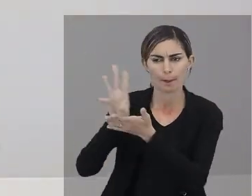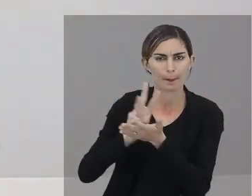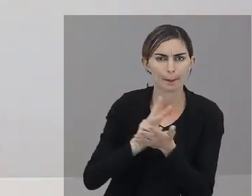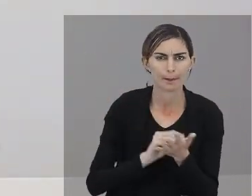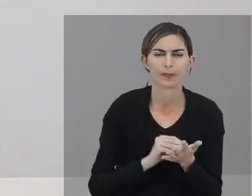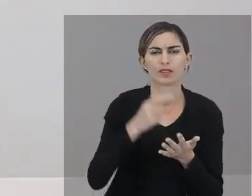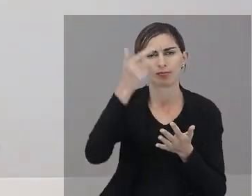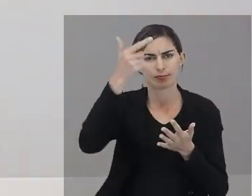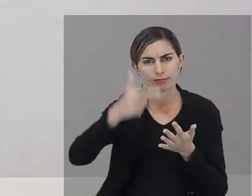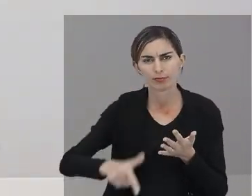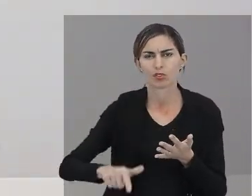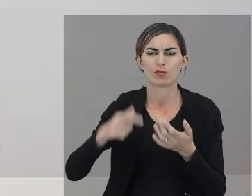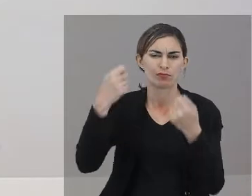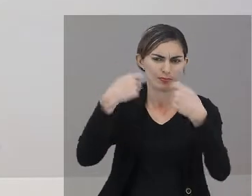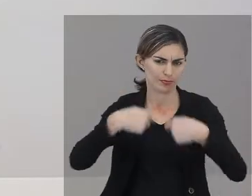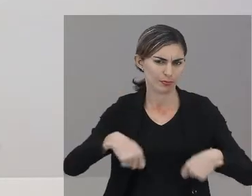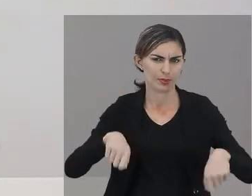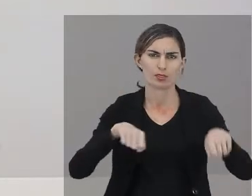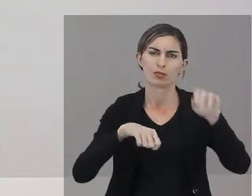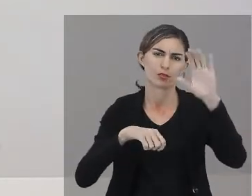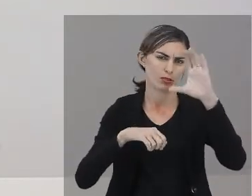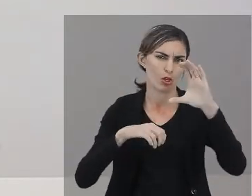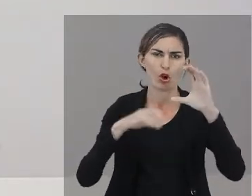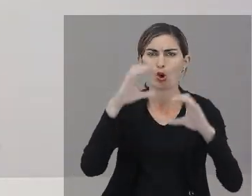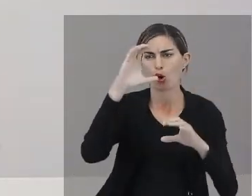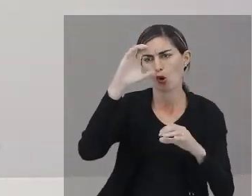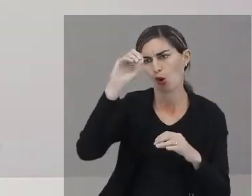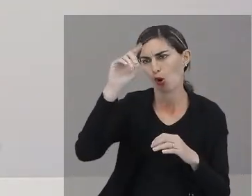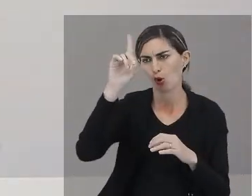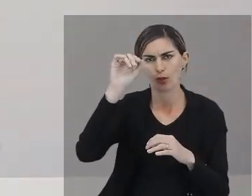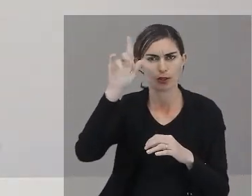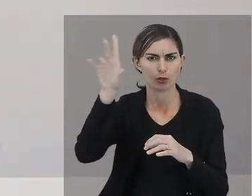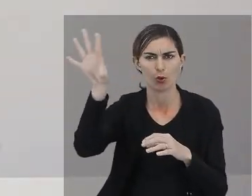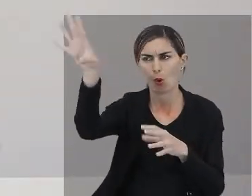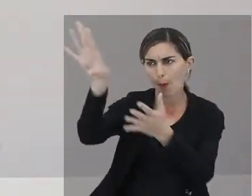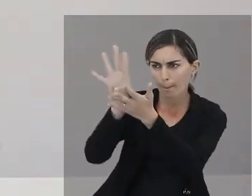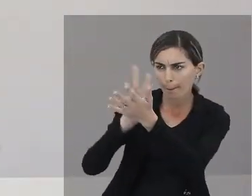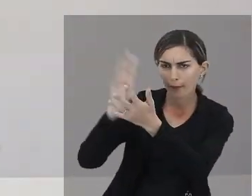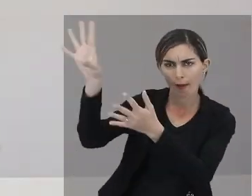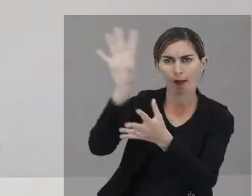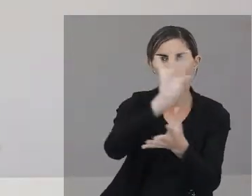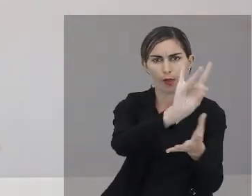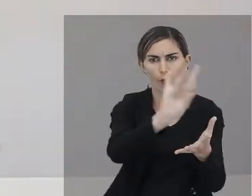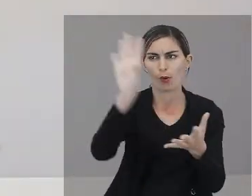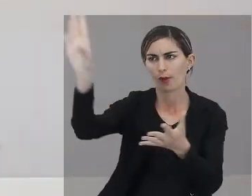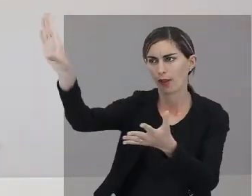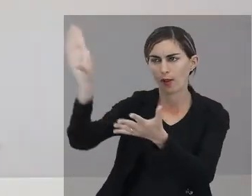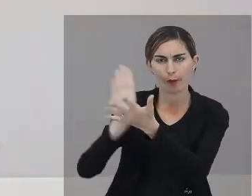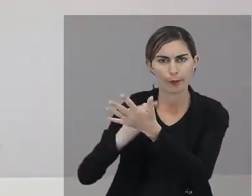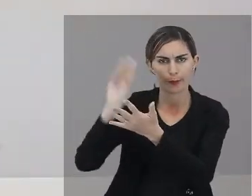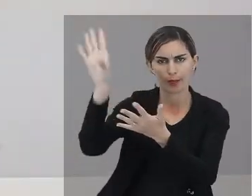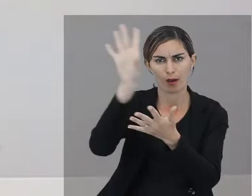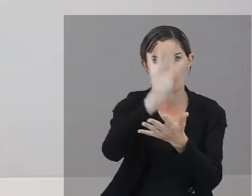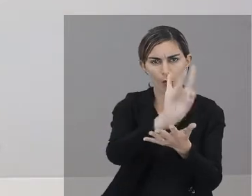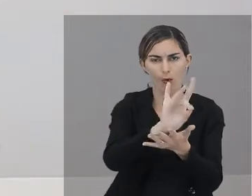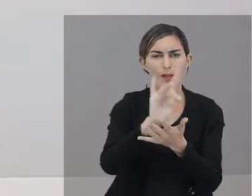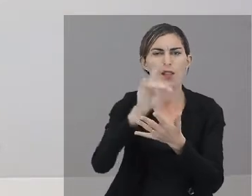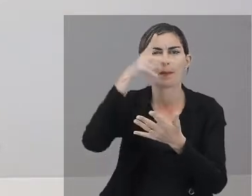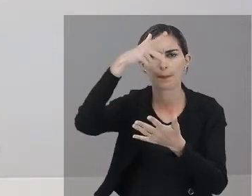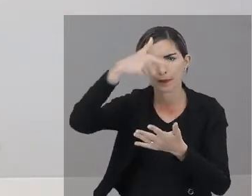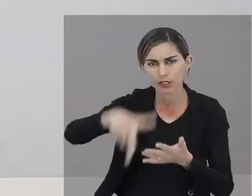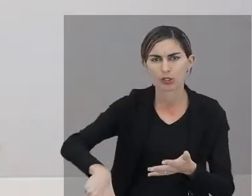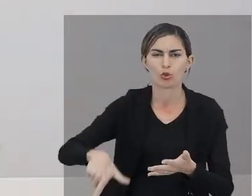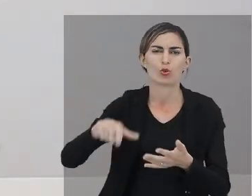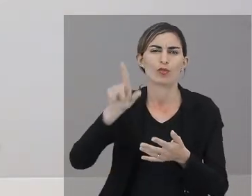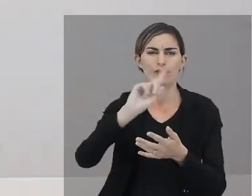repetição. Então, você não precisa pegar um código, copiar, colar novamente para repetir